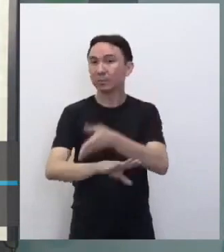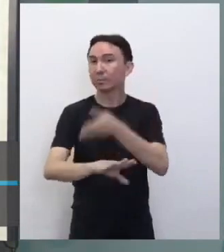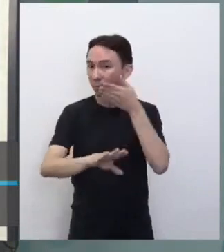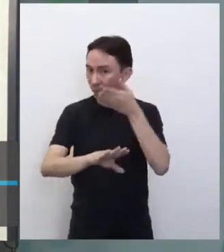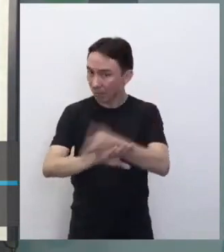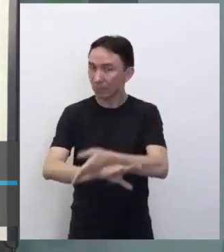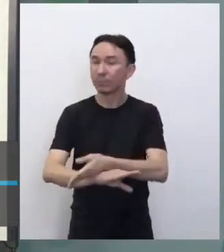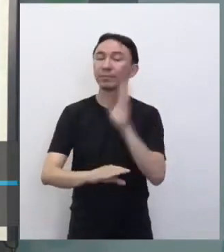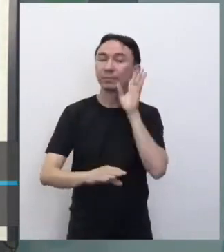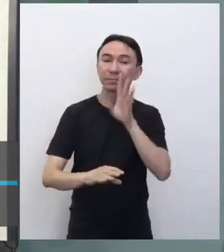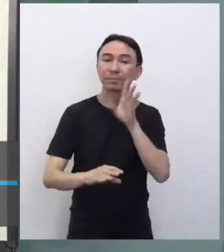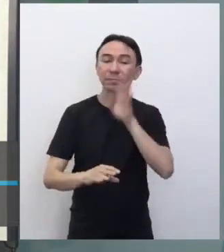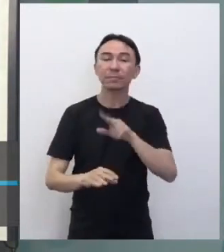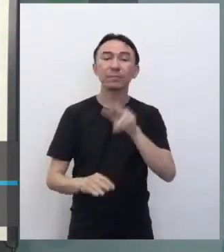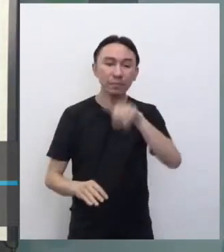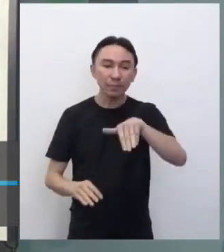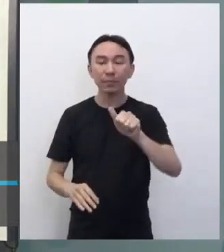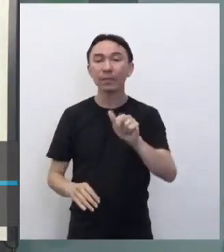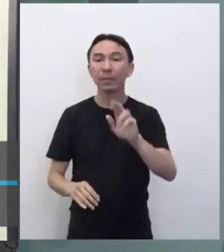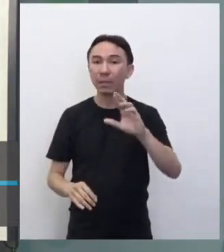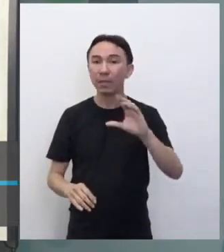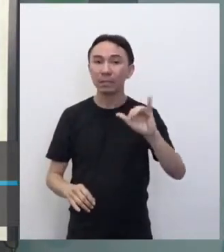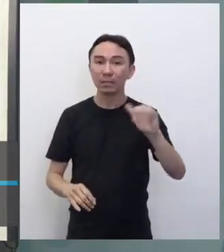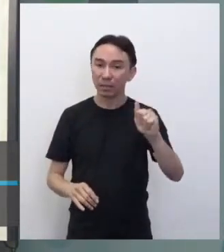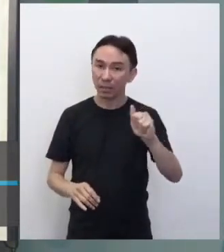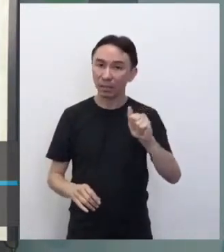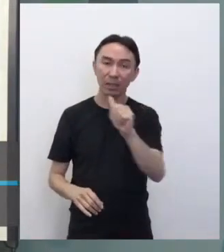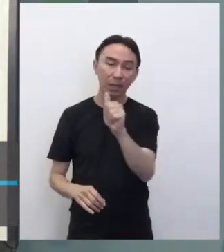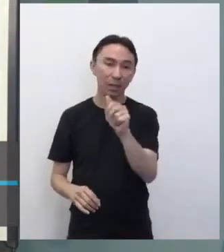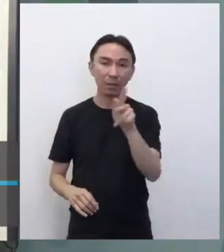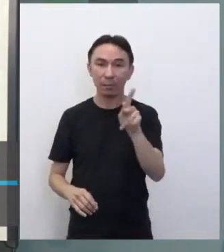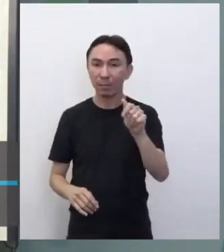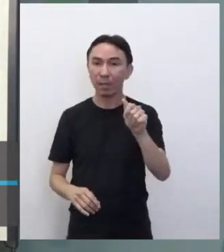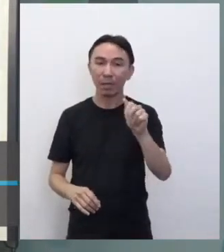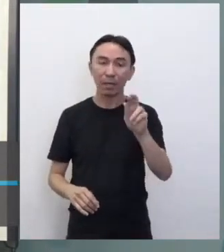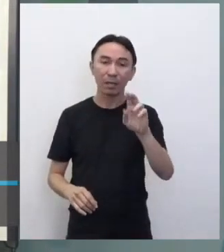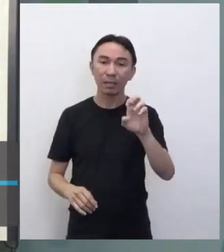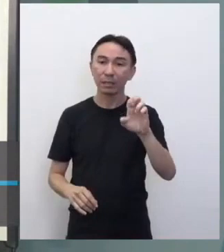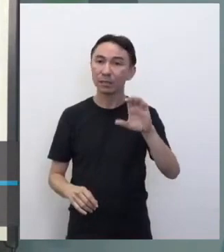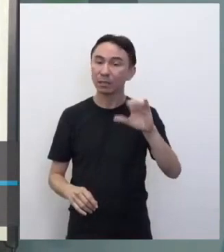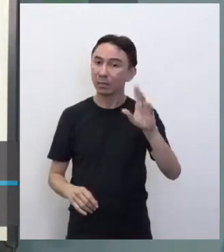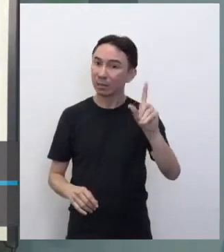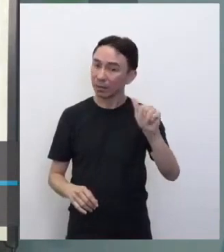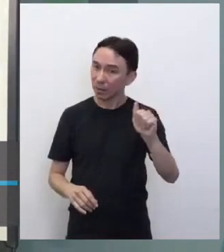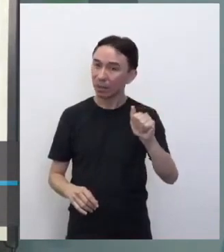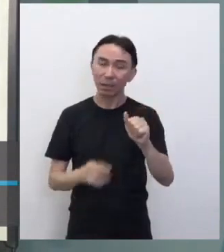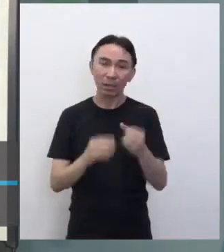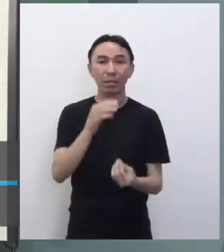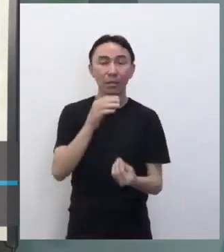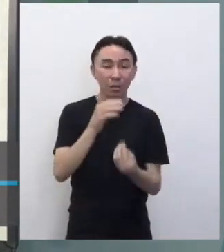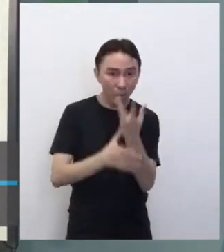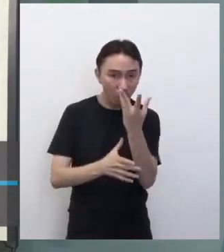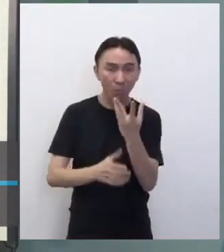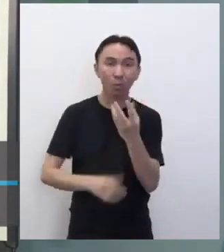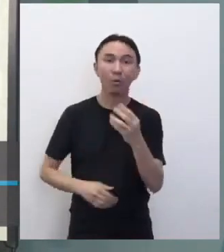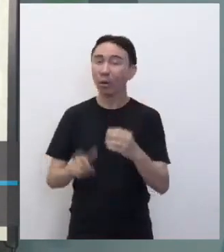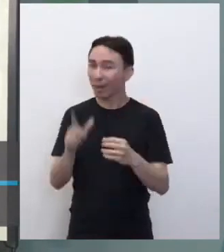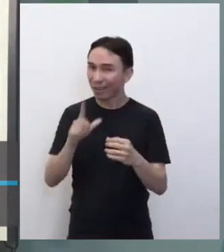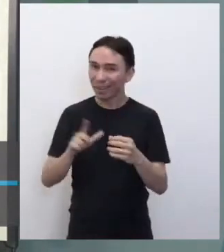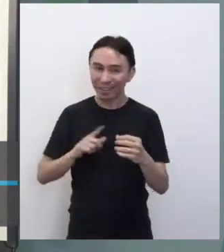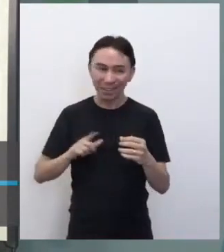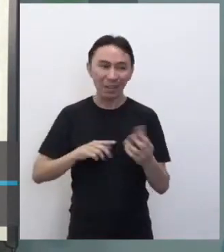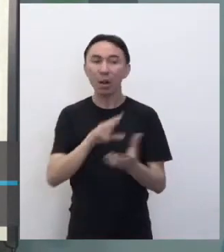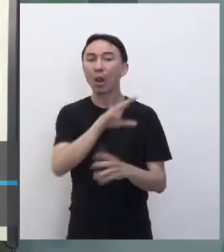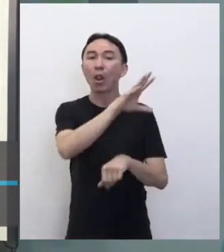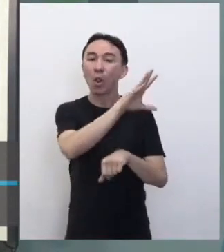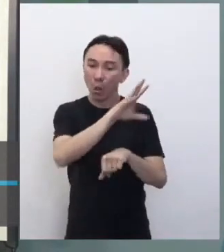legal. Márcia Aparecida, a Márcia inclusive, ela criou aí um Google Forms baseado nas aulas que a gente vem dando aqui e